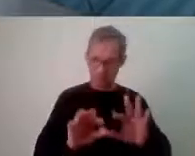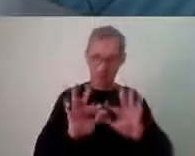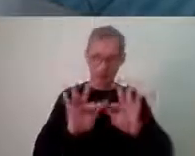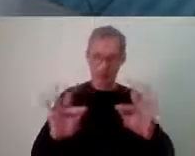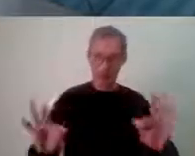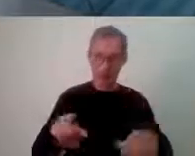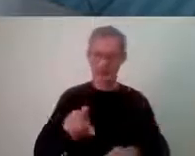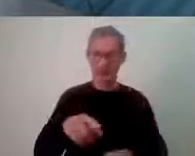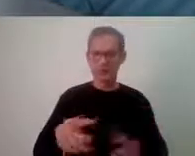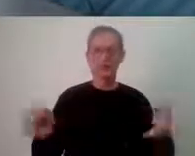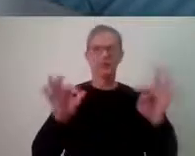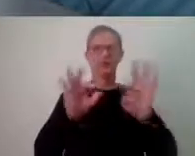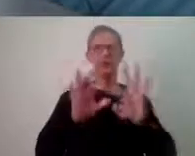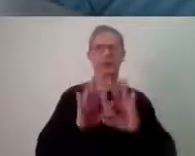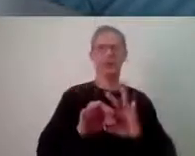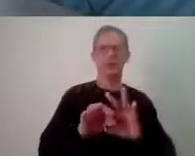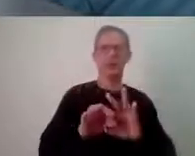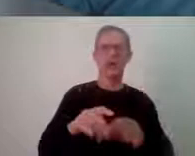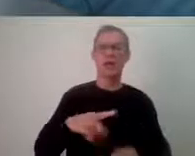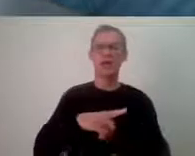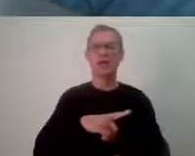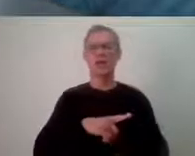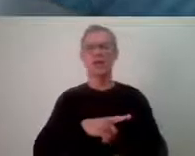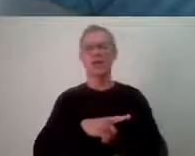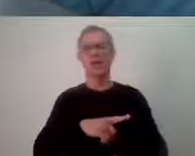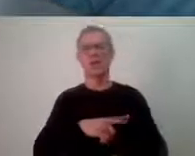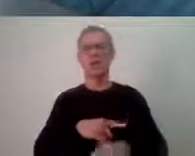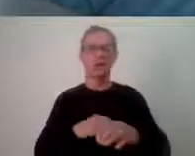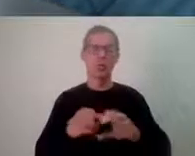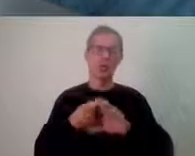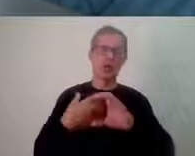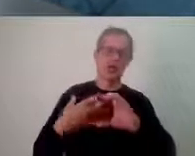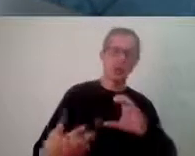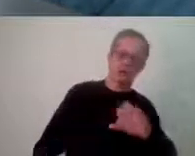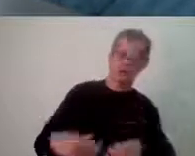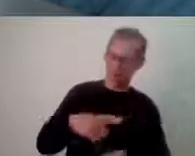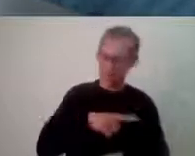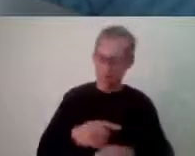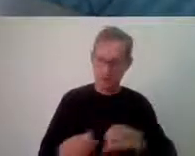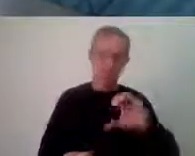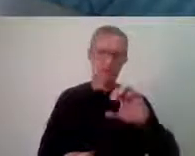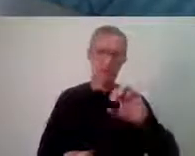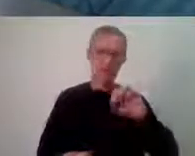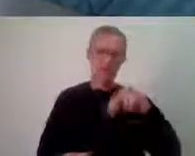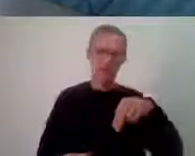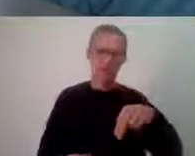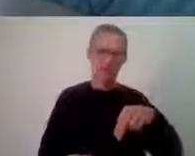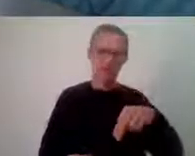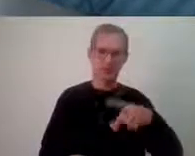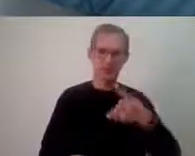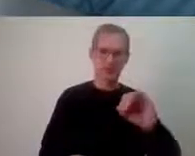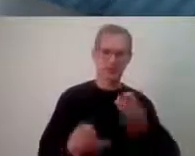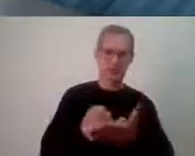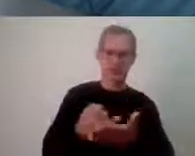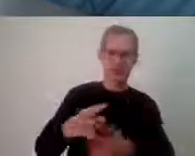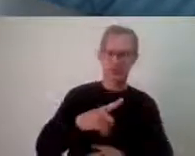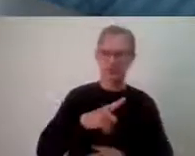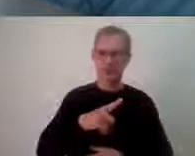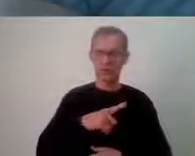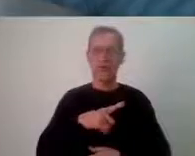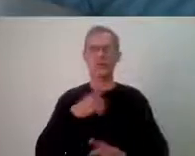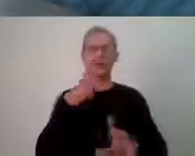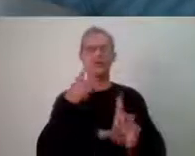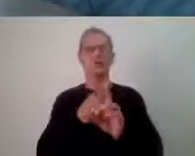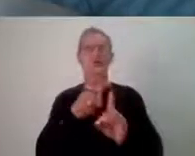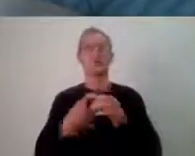que você vai integrar e ele vai te dar uma condição. Ele vai te dar uma condição inicial que quando você aplica, você